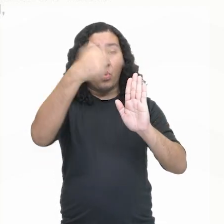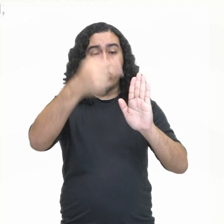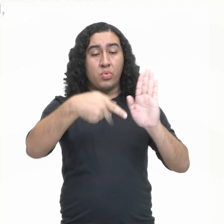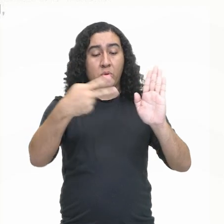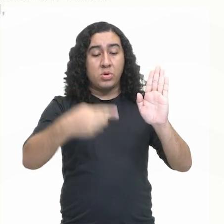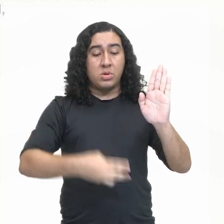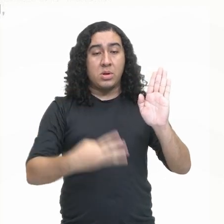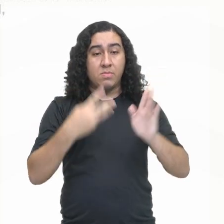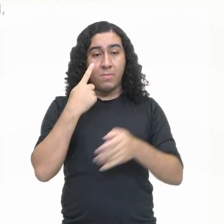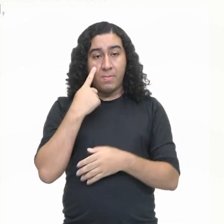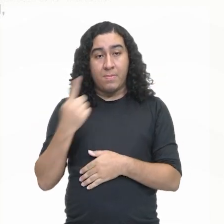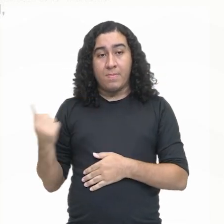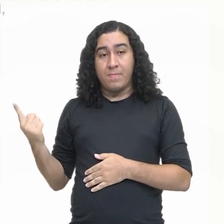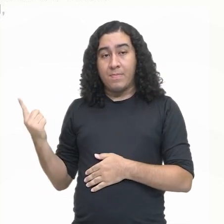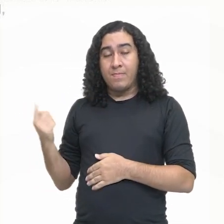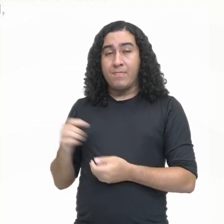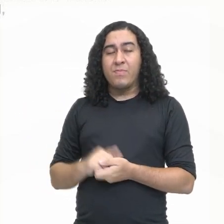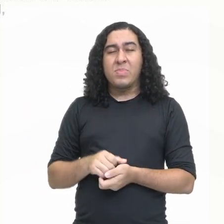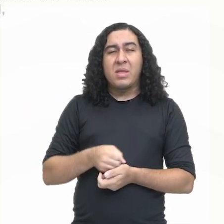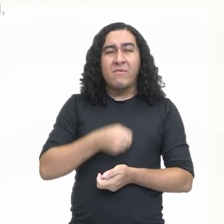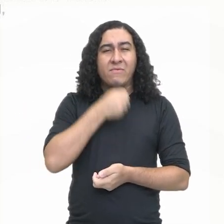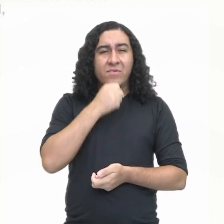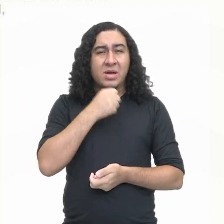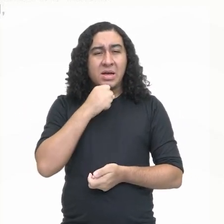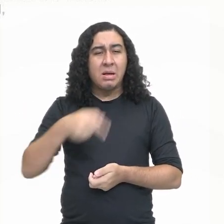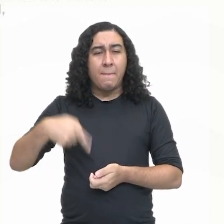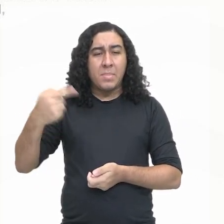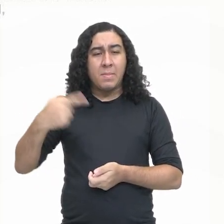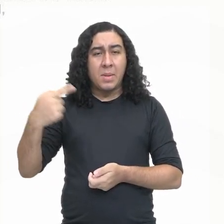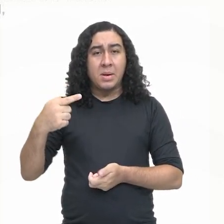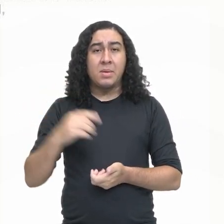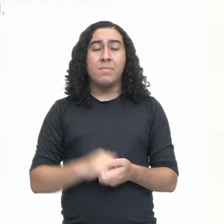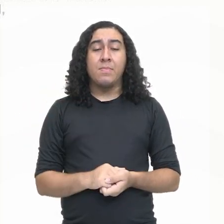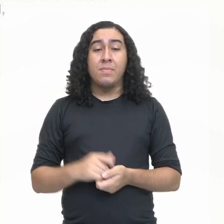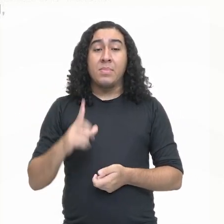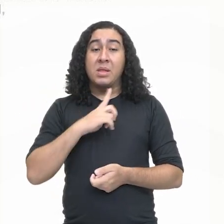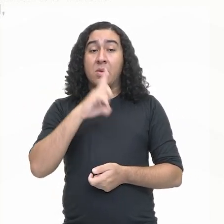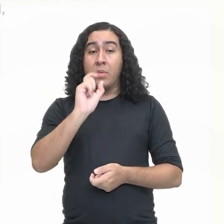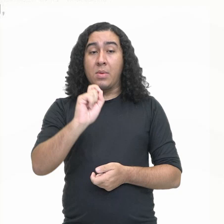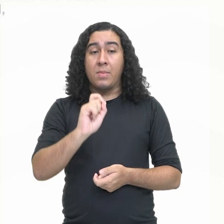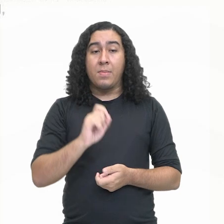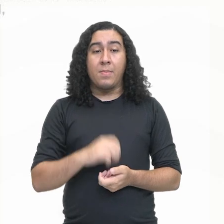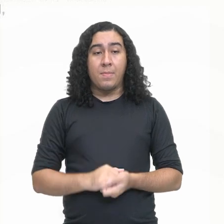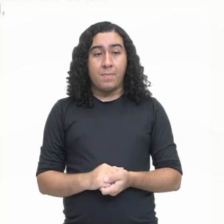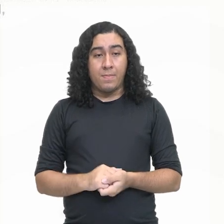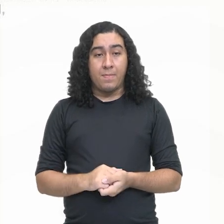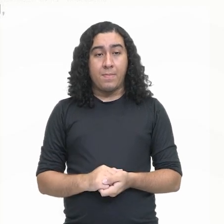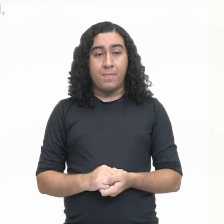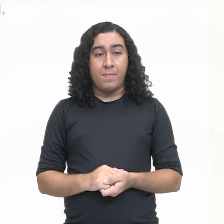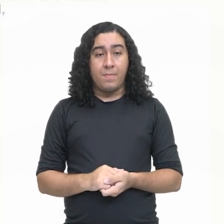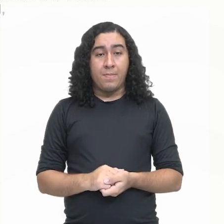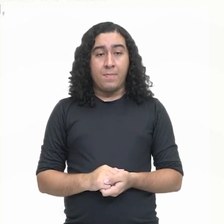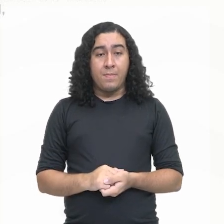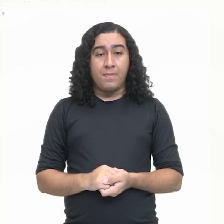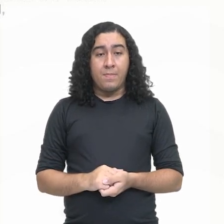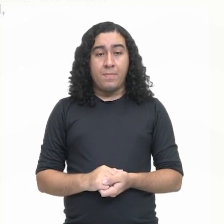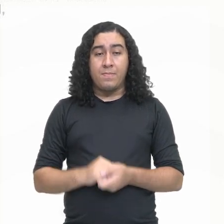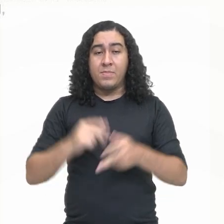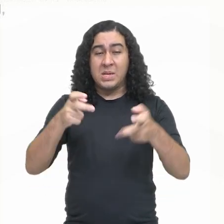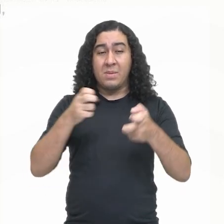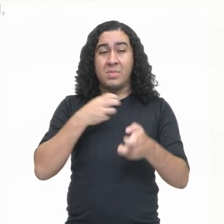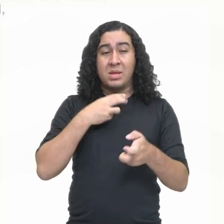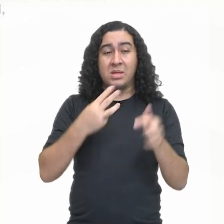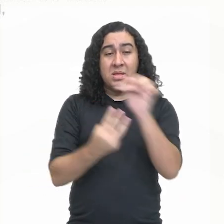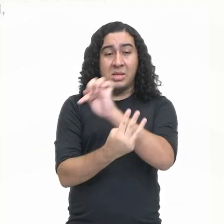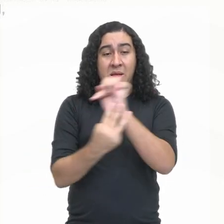recente. Na mais antiga, na paleozoica, nós tivemos aí, 3 grandes